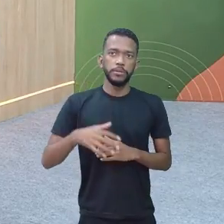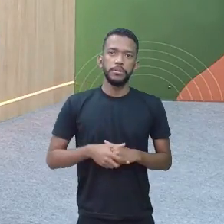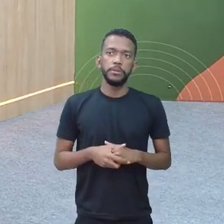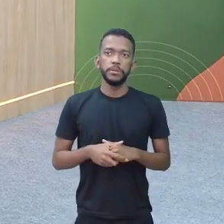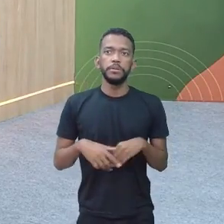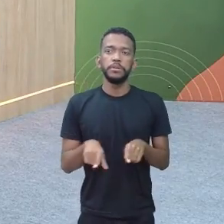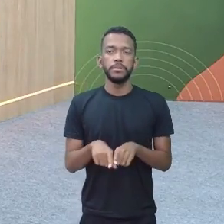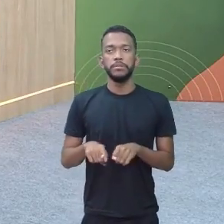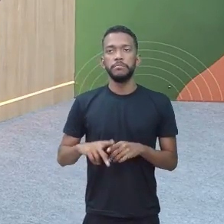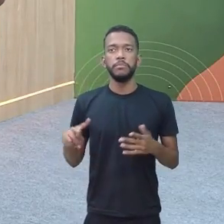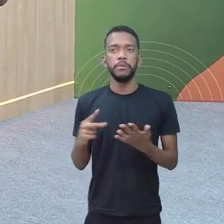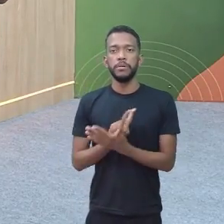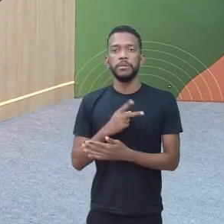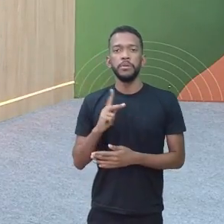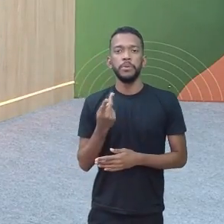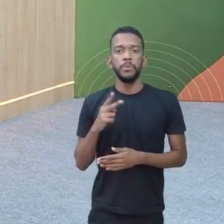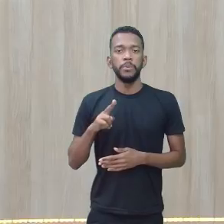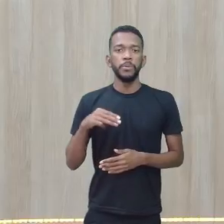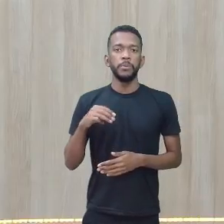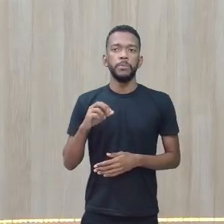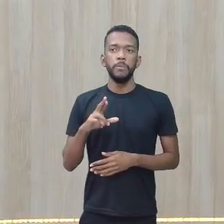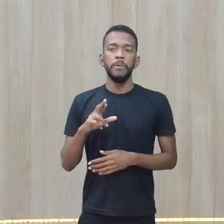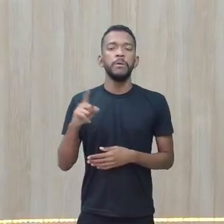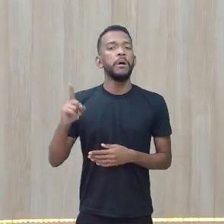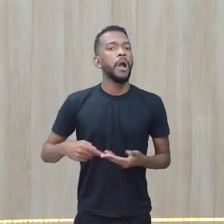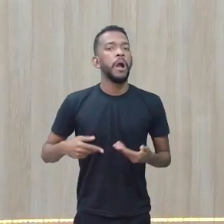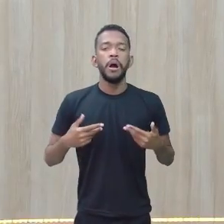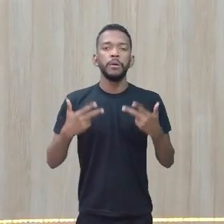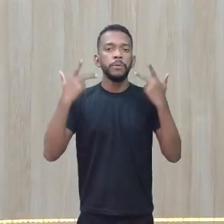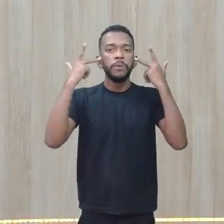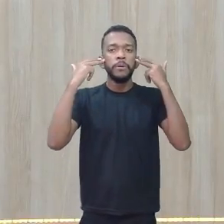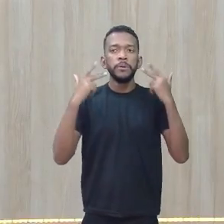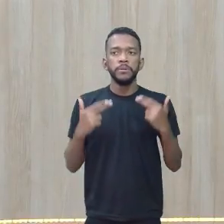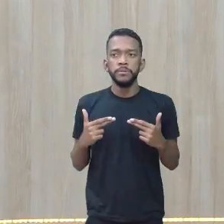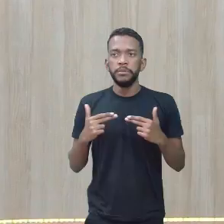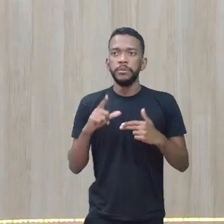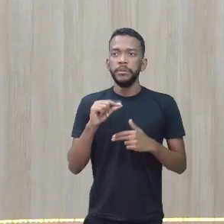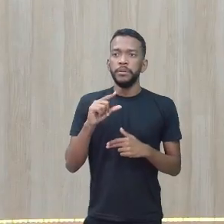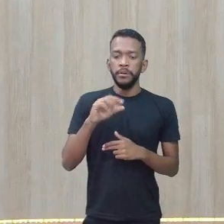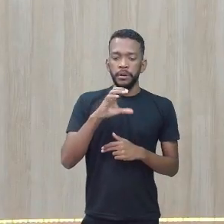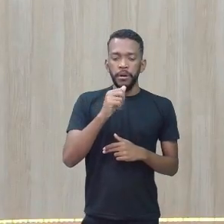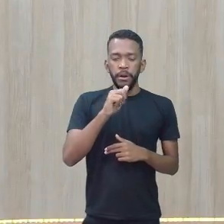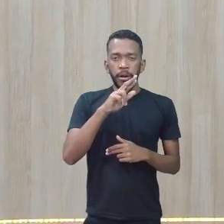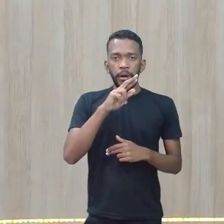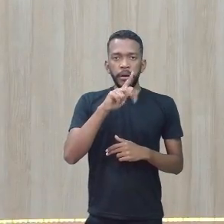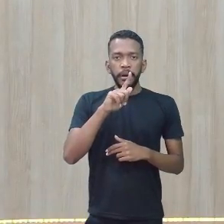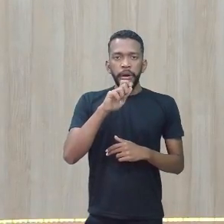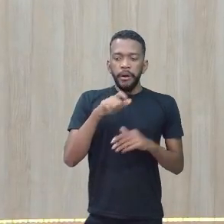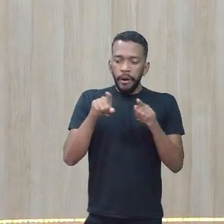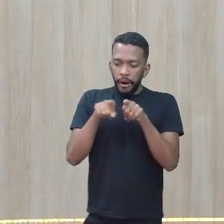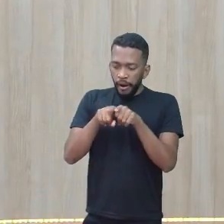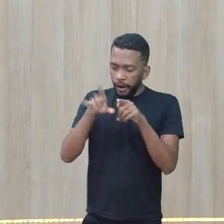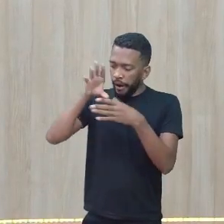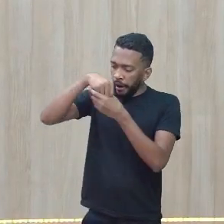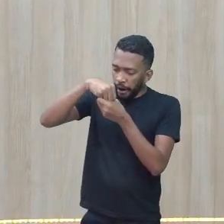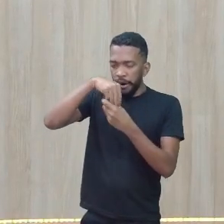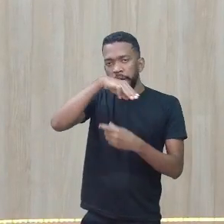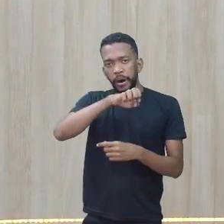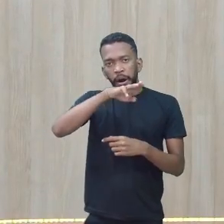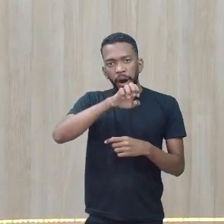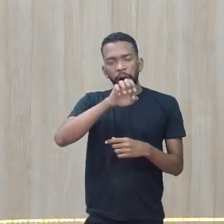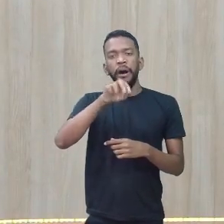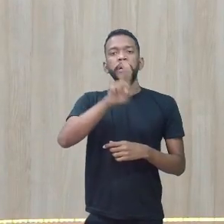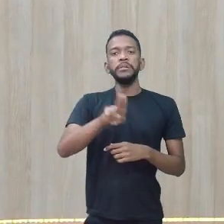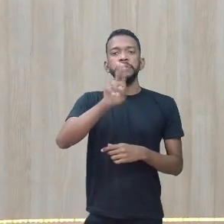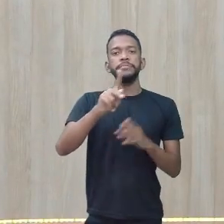Efeitos de humor. É muito comum nas charges e também nos memes que se utilizem efeitos de humor